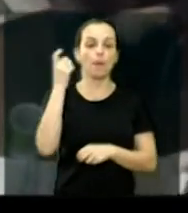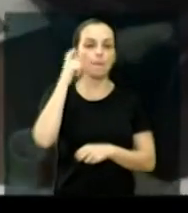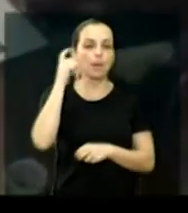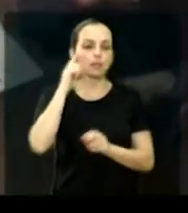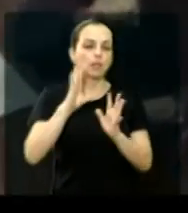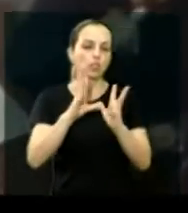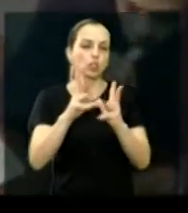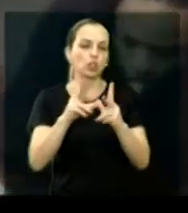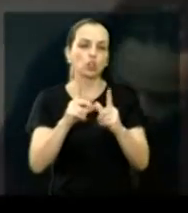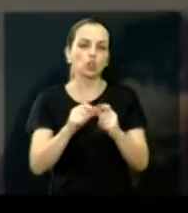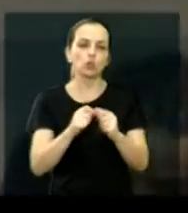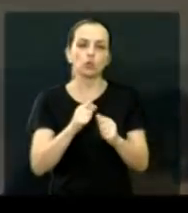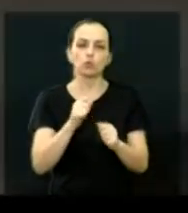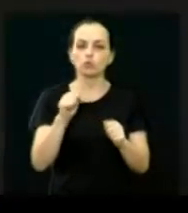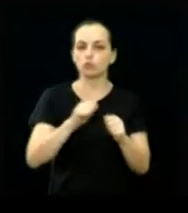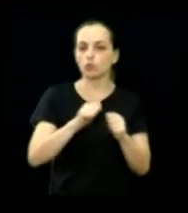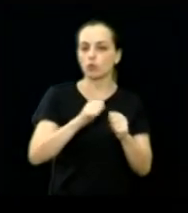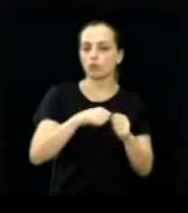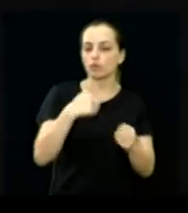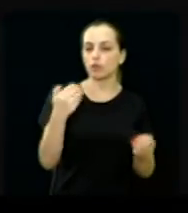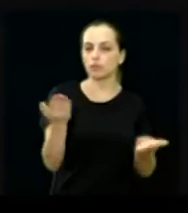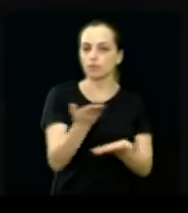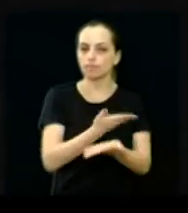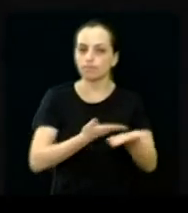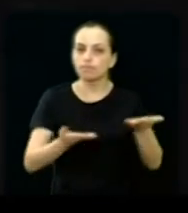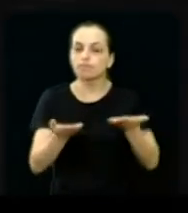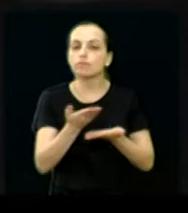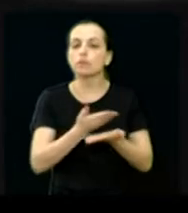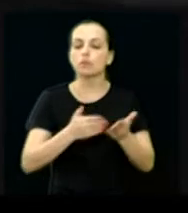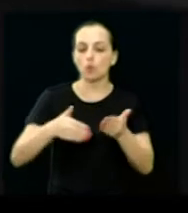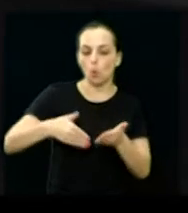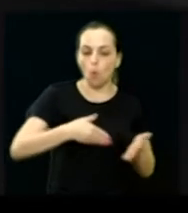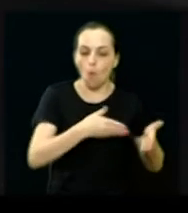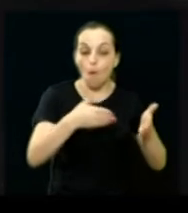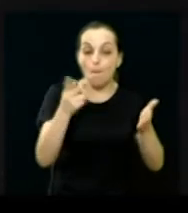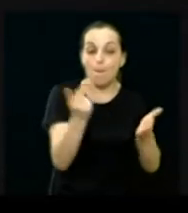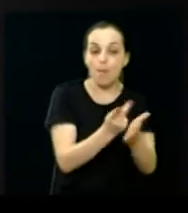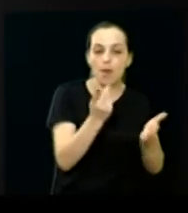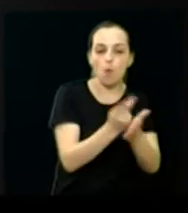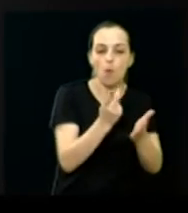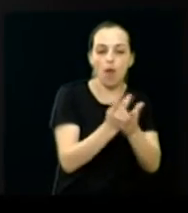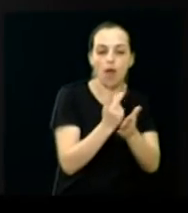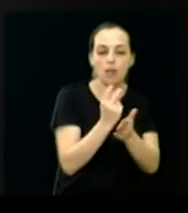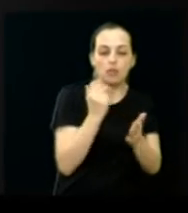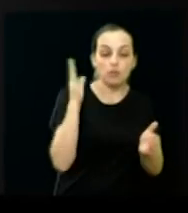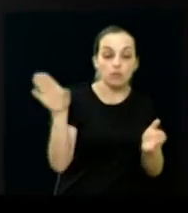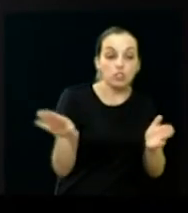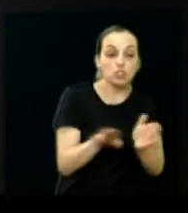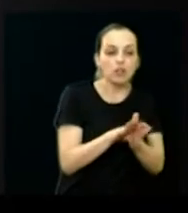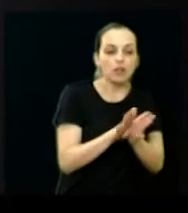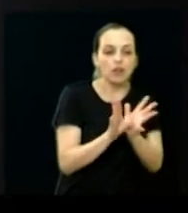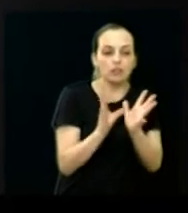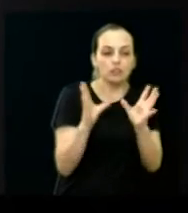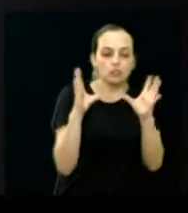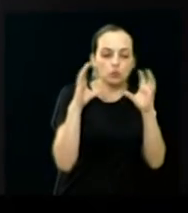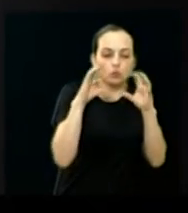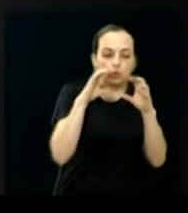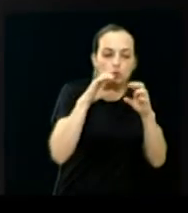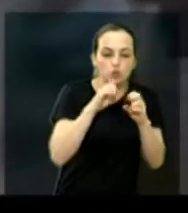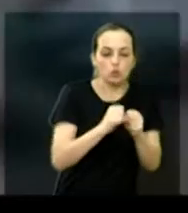faz em caminho errado pode levar o seu destino obscuro e muitas vezes sem